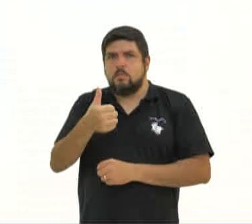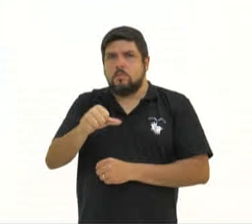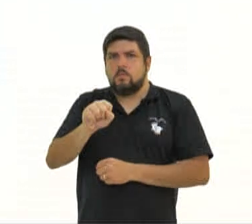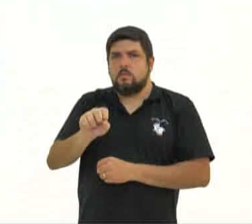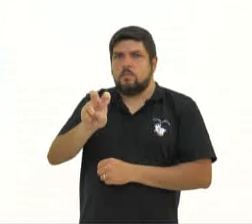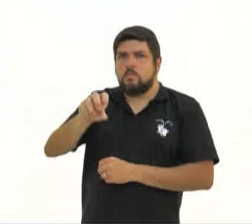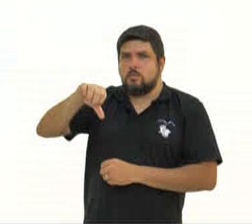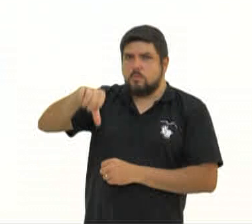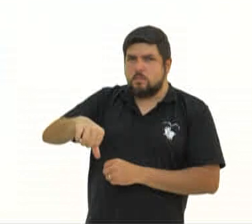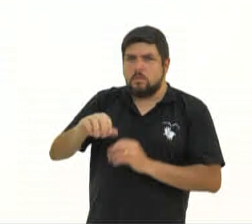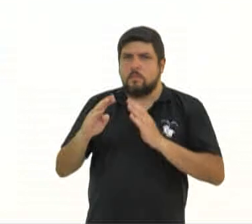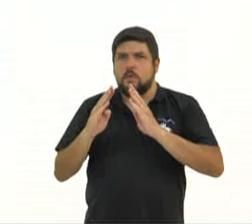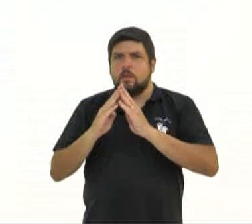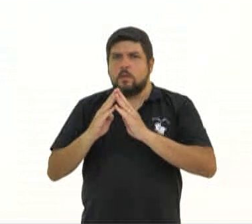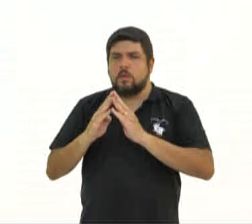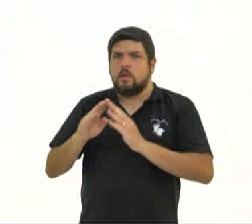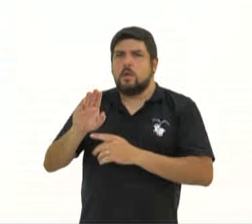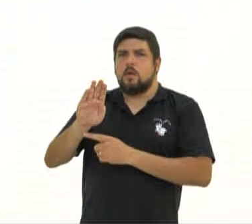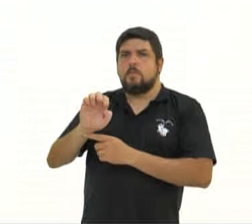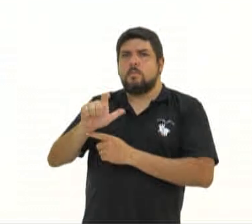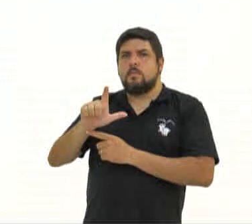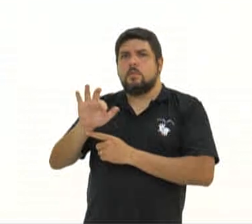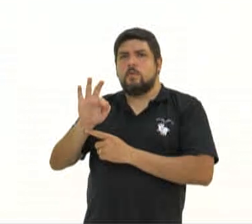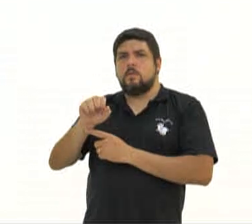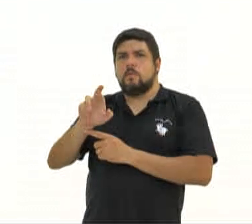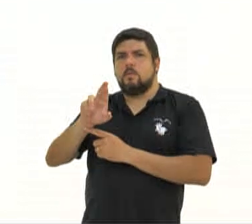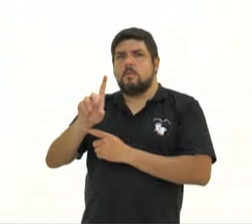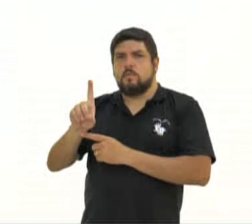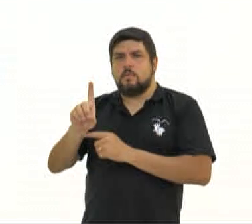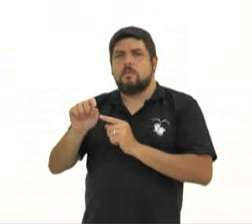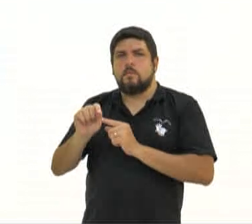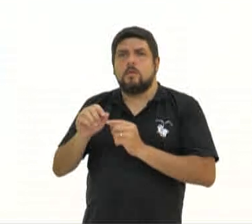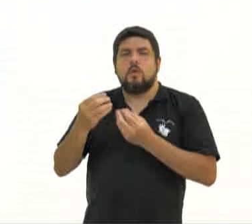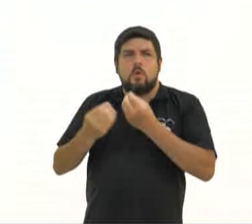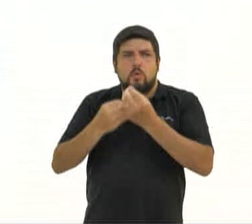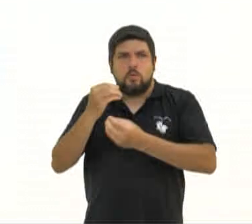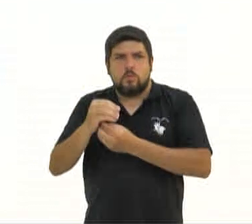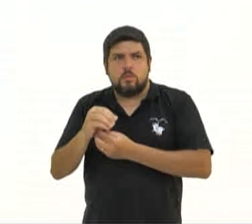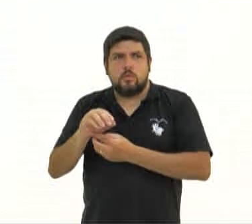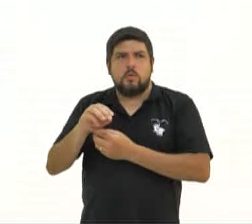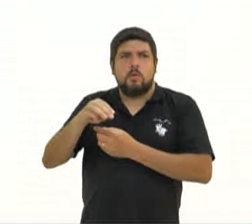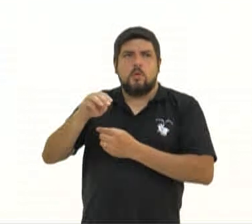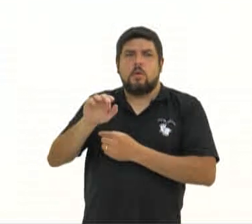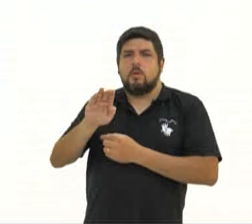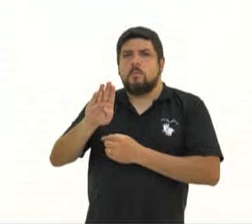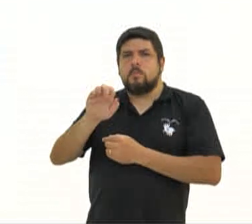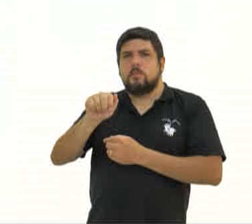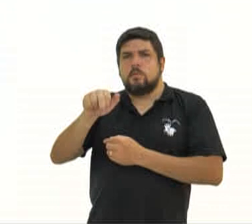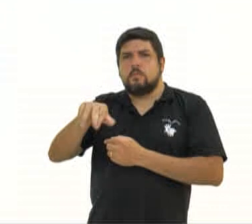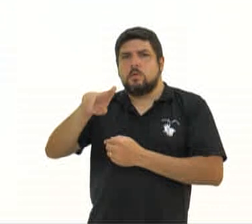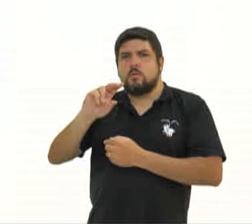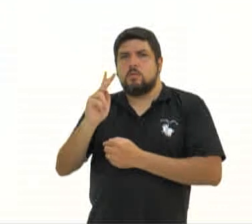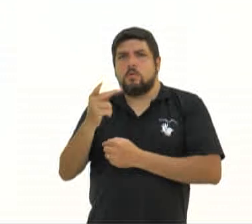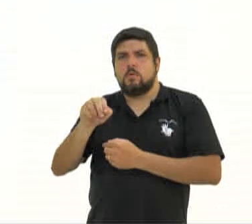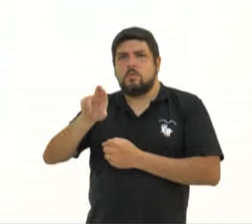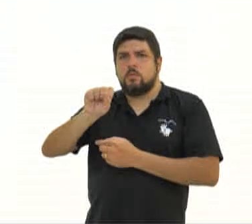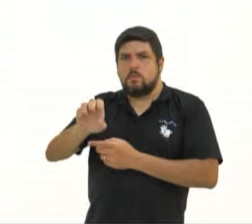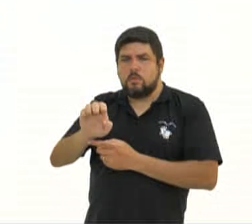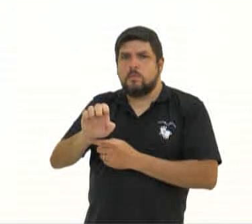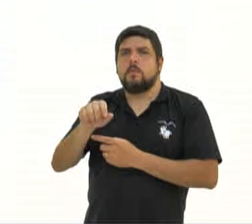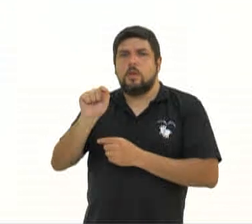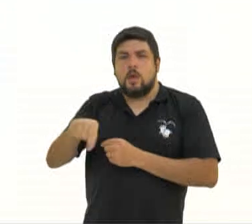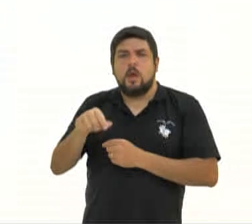residência do Duque de Belfort, conhecida como Badminton House, que fica na Inglaterra, né? Um jogo chamado